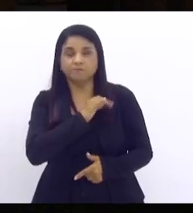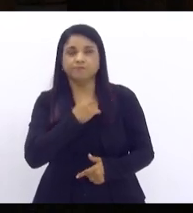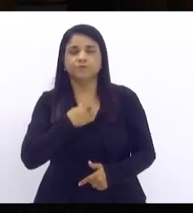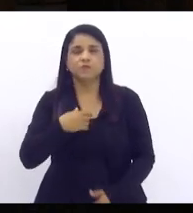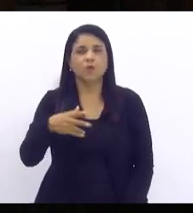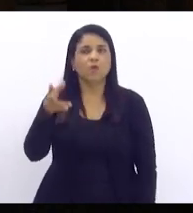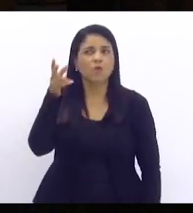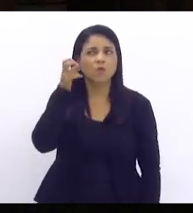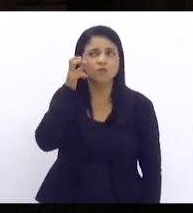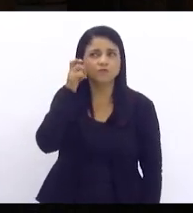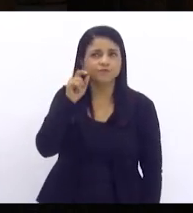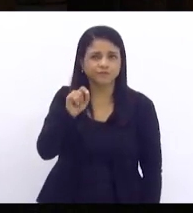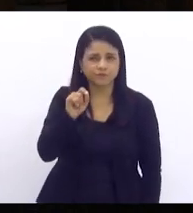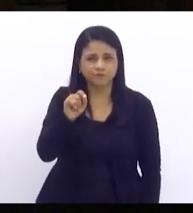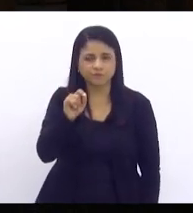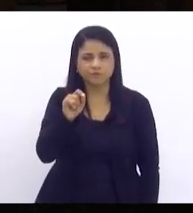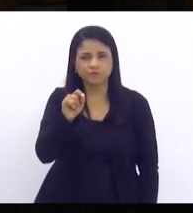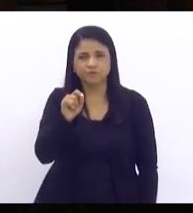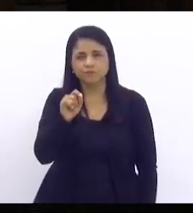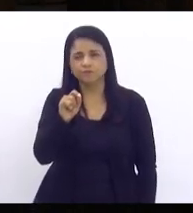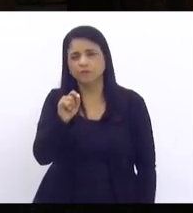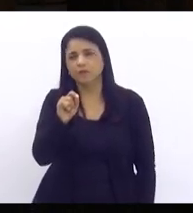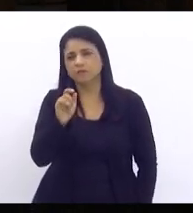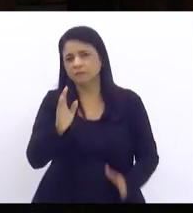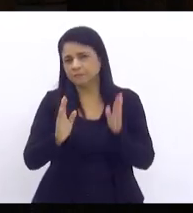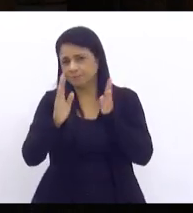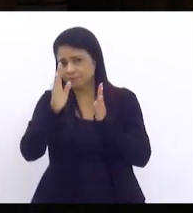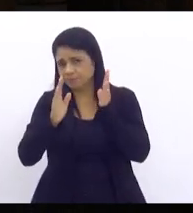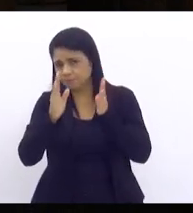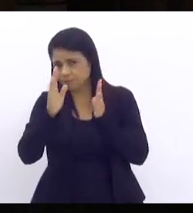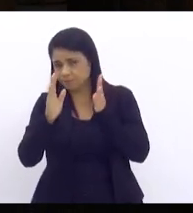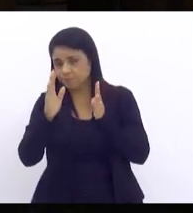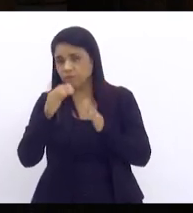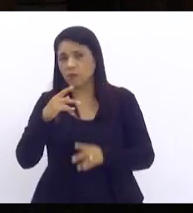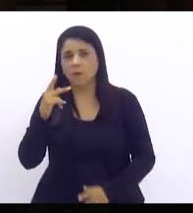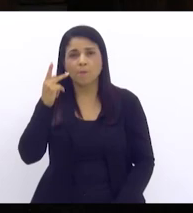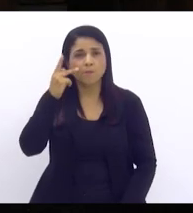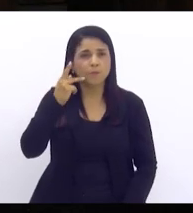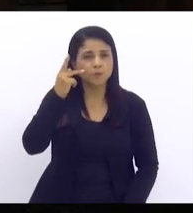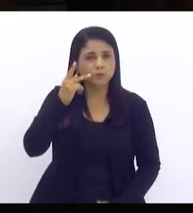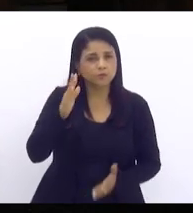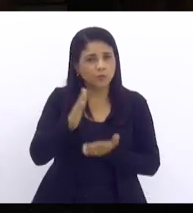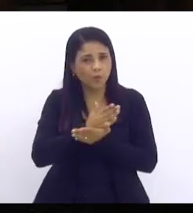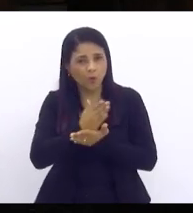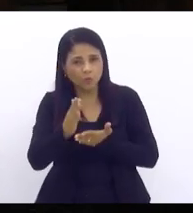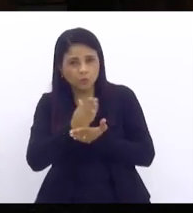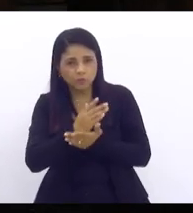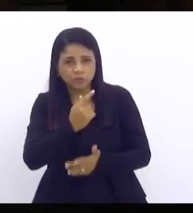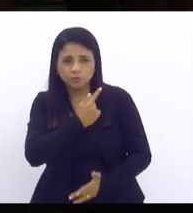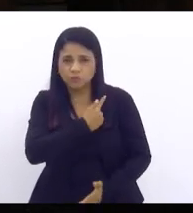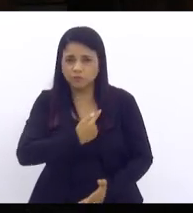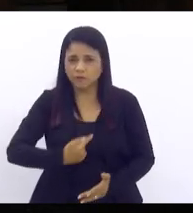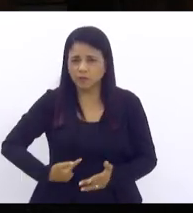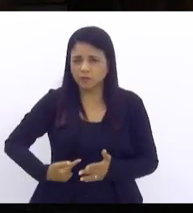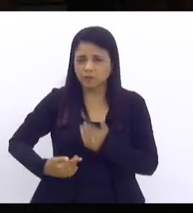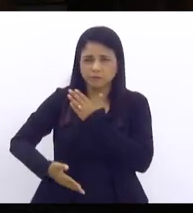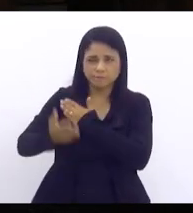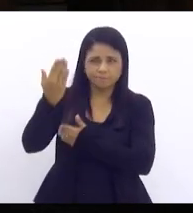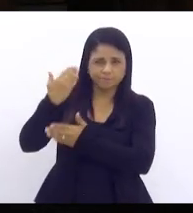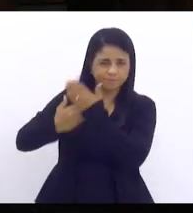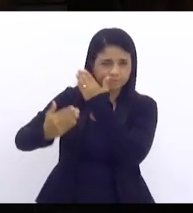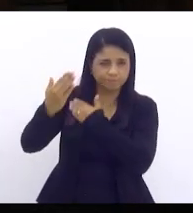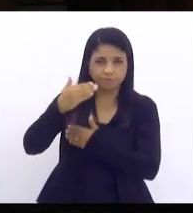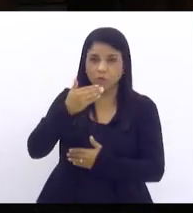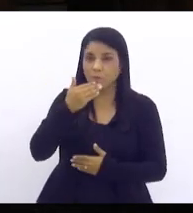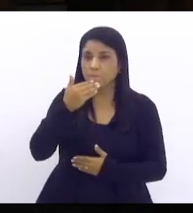época, mas eu escutei que alguns políticos, alguns governantes do passado, pediu